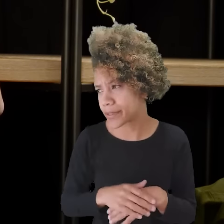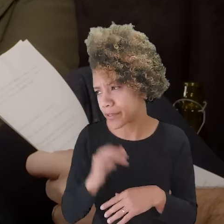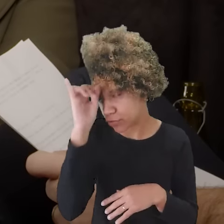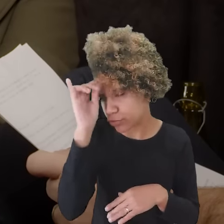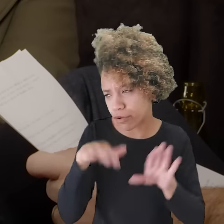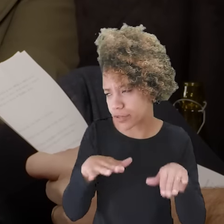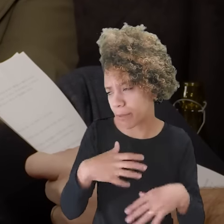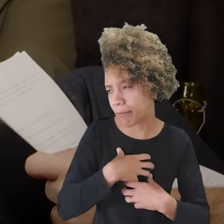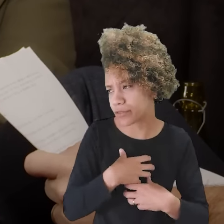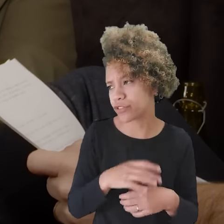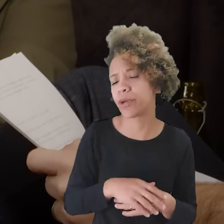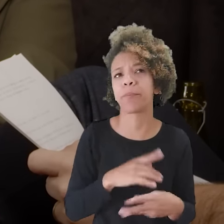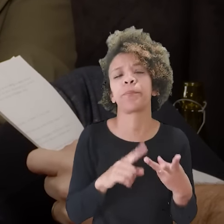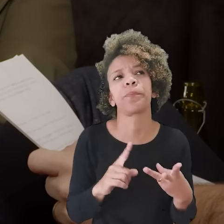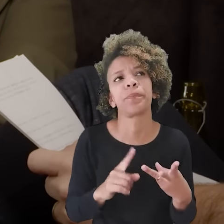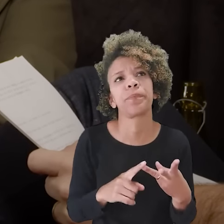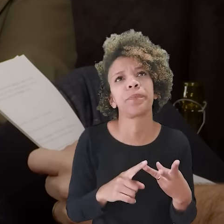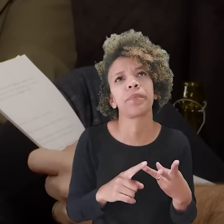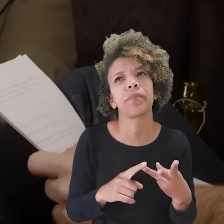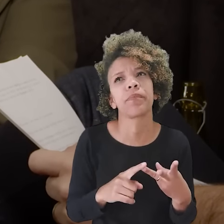depende do Tombo que você falar